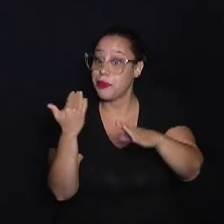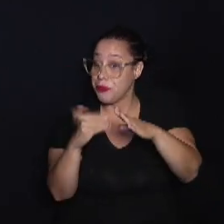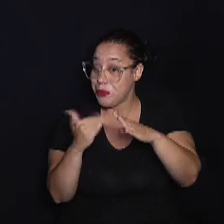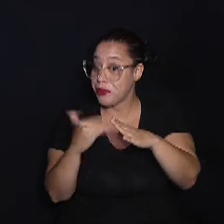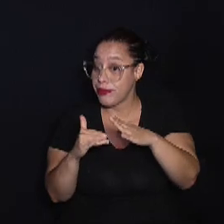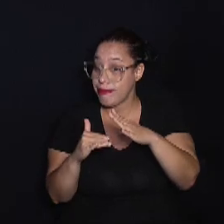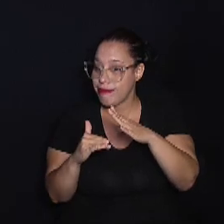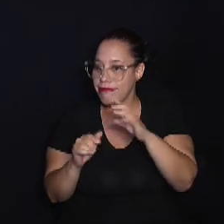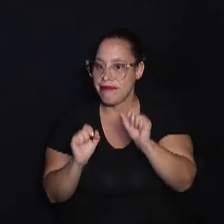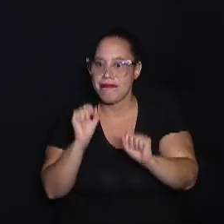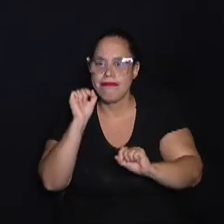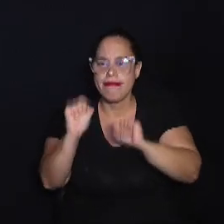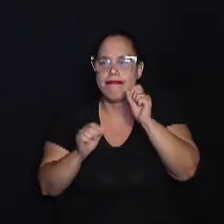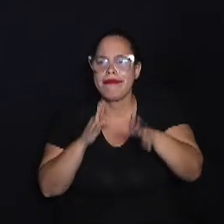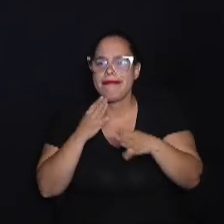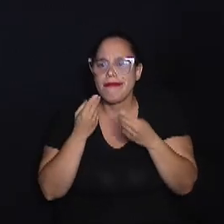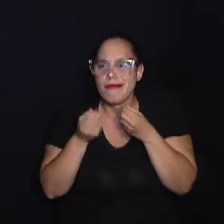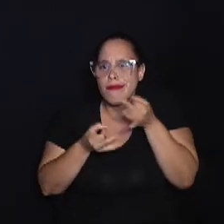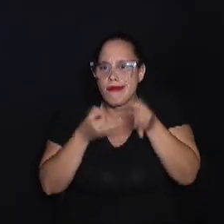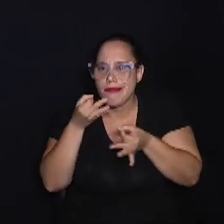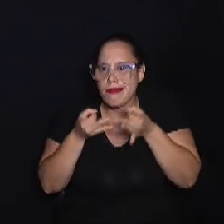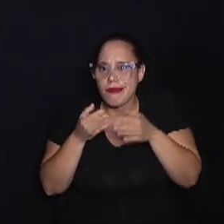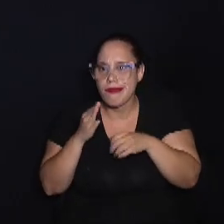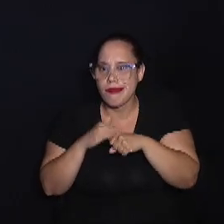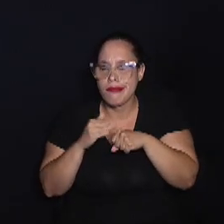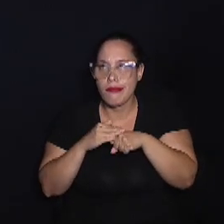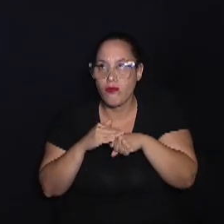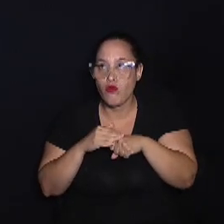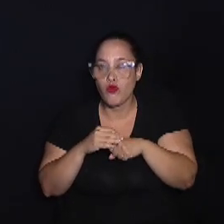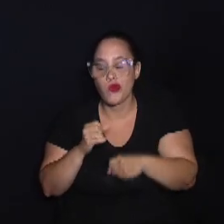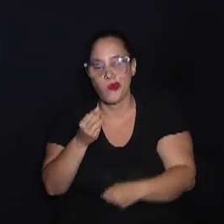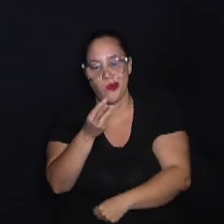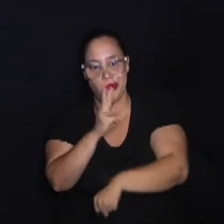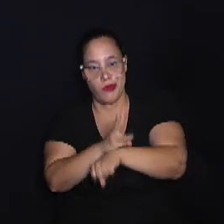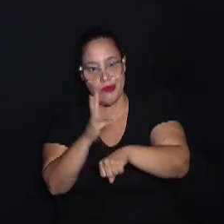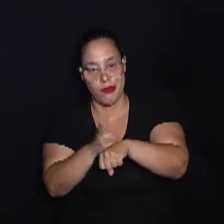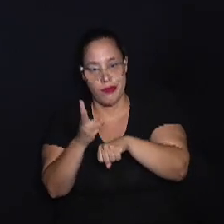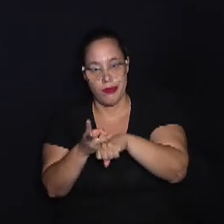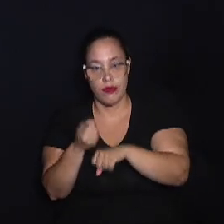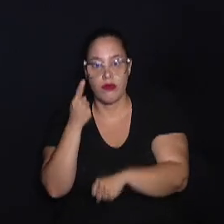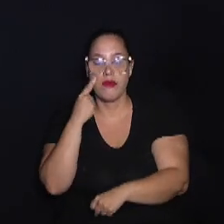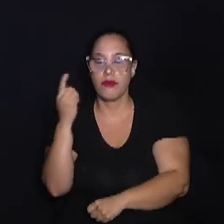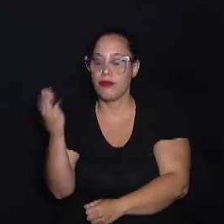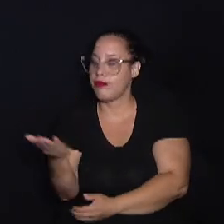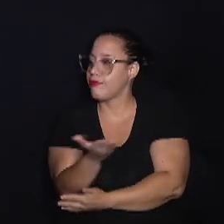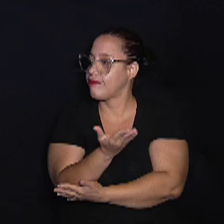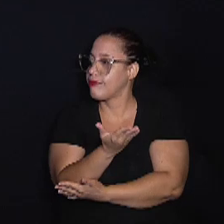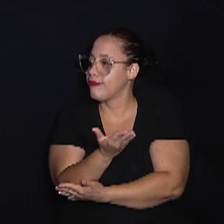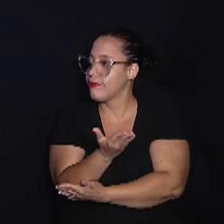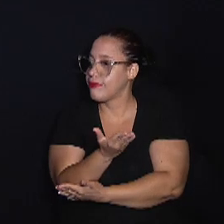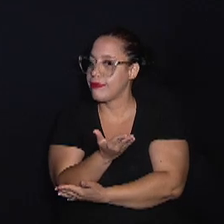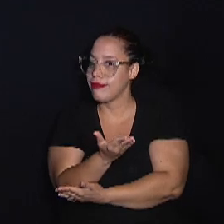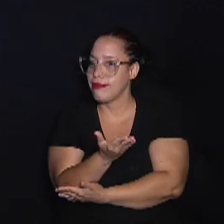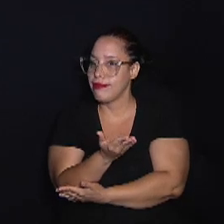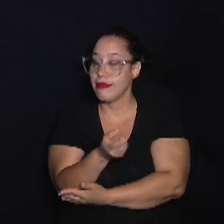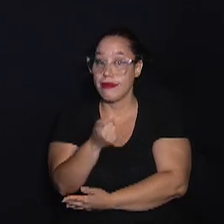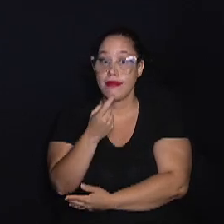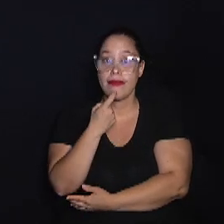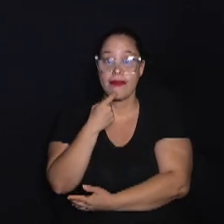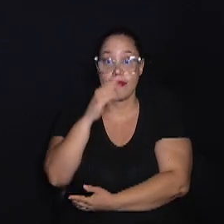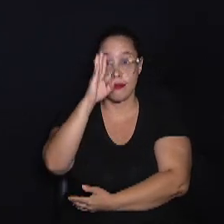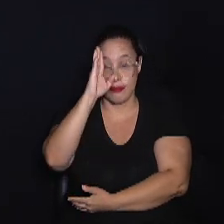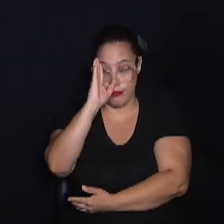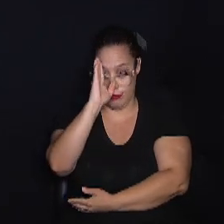participe vamos conversar nesta quinta-feira pelo número do nosso WhatsApp 19 é o nosso DDD para você que é de